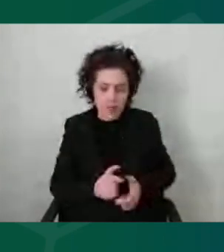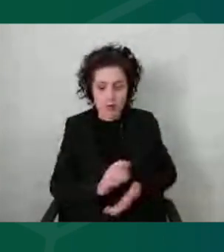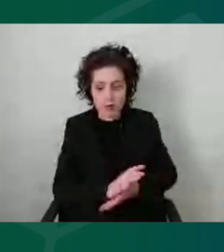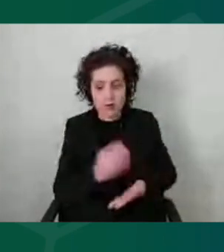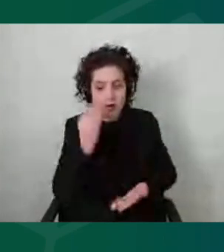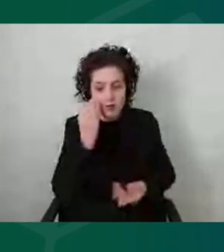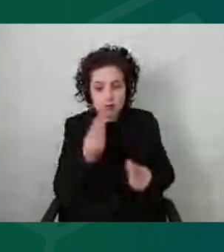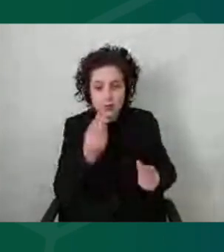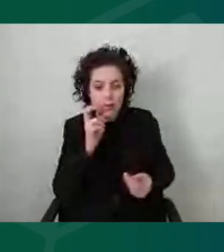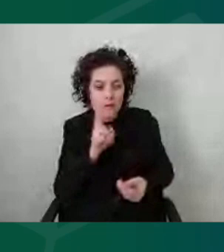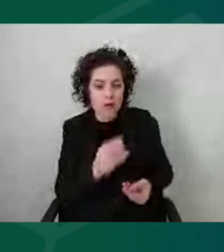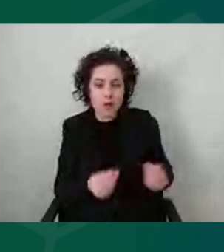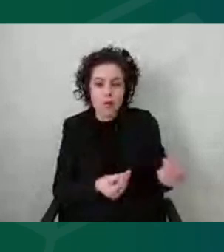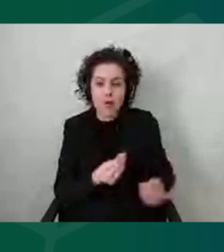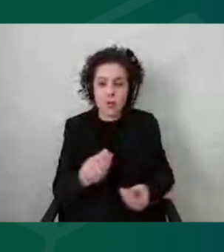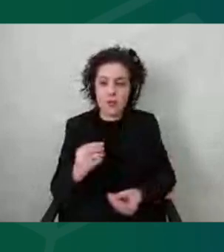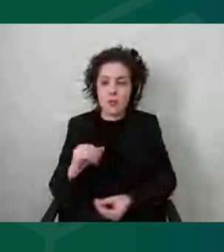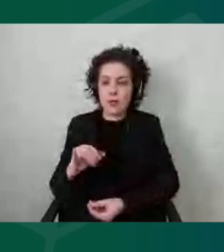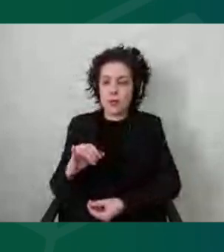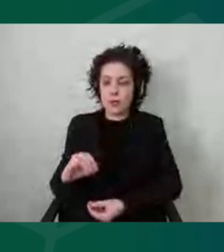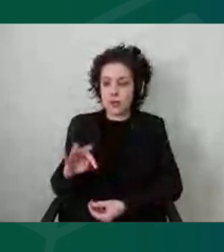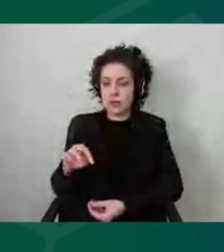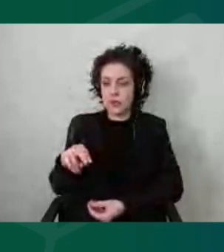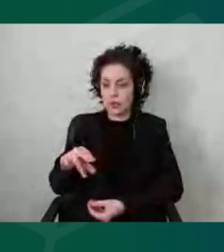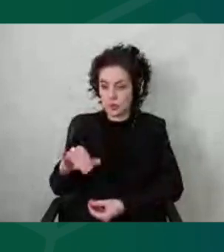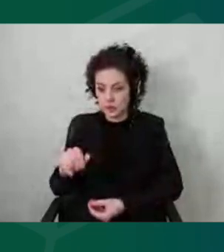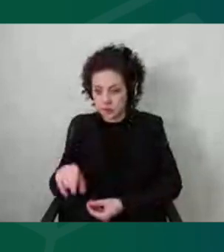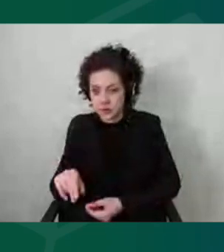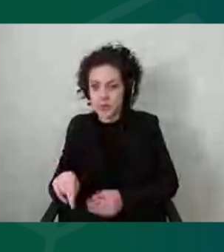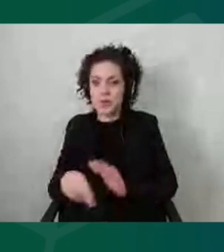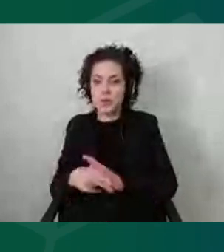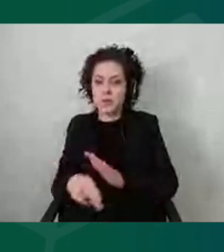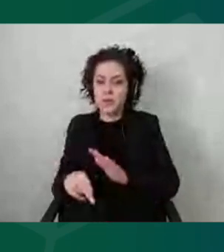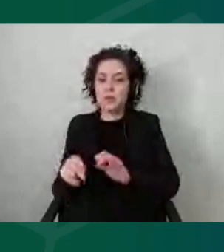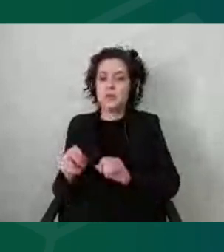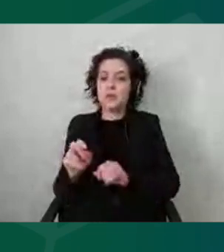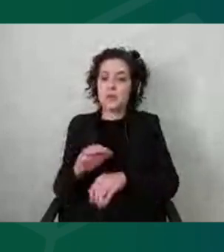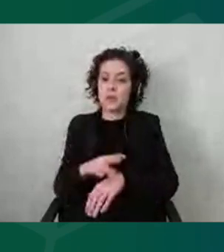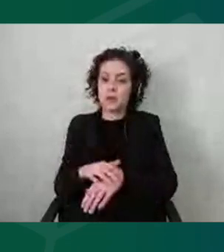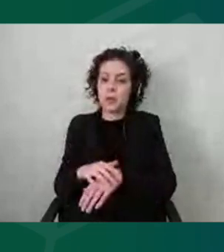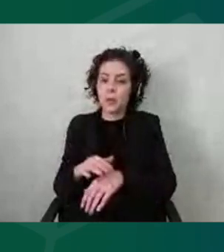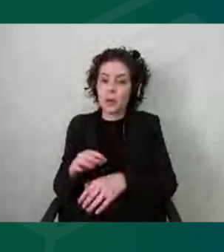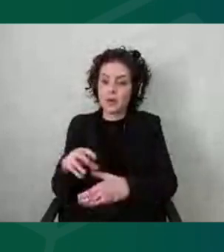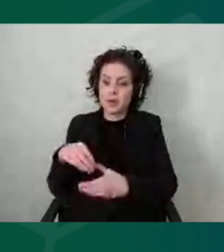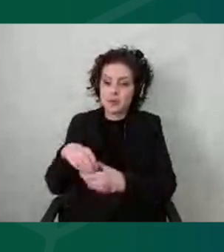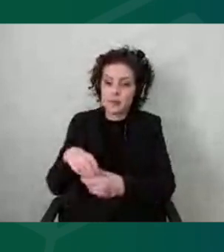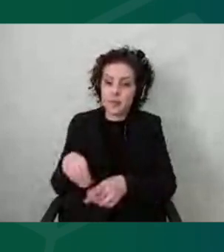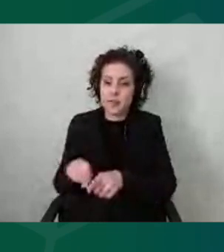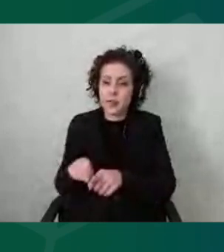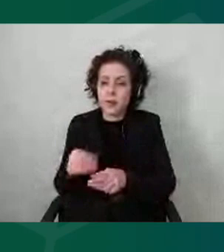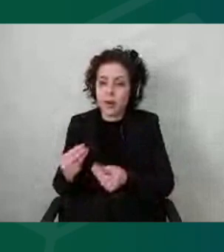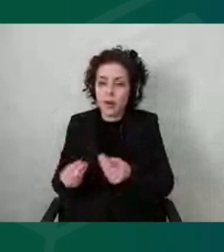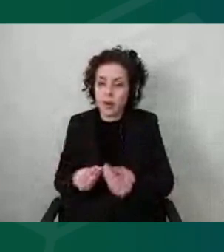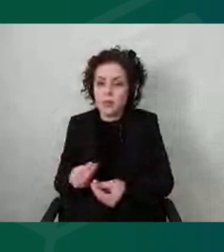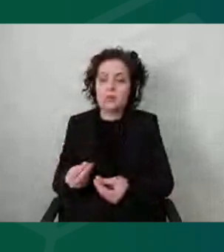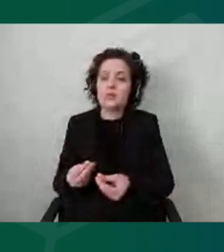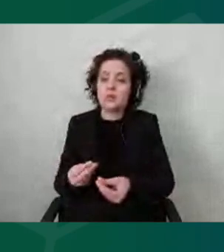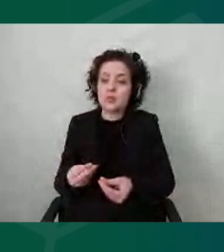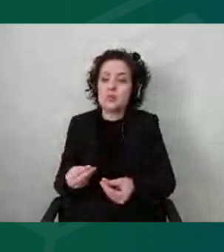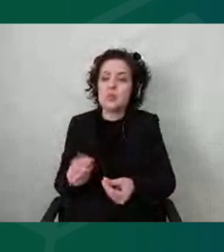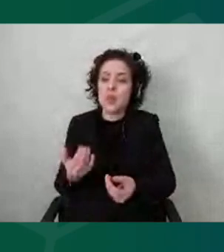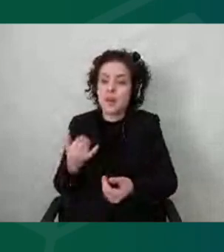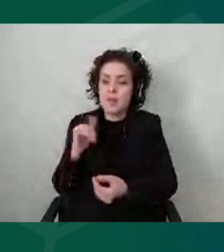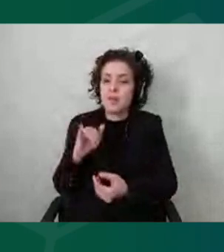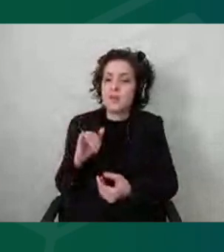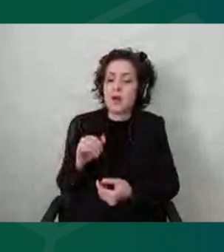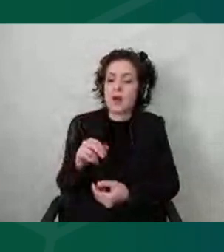citocinas envolvidas na patogênese da doença e representativas da atividade inflamatória e anti-inflamatória,